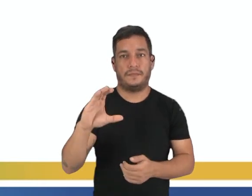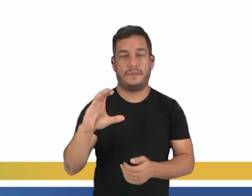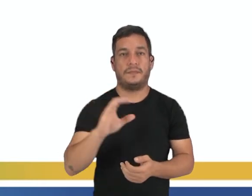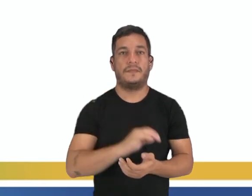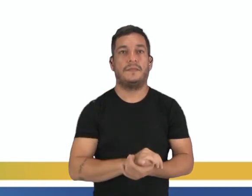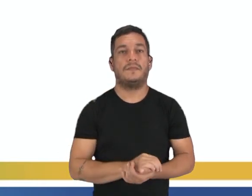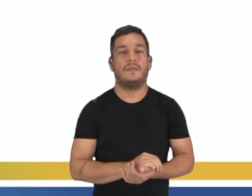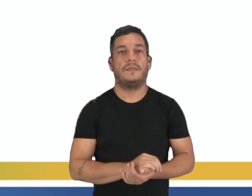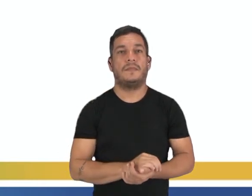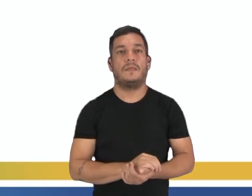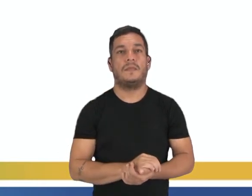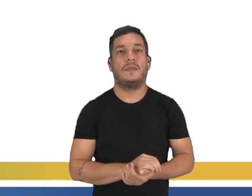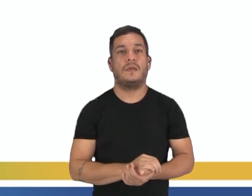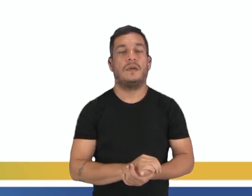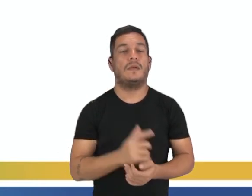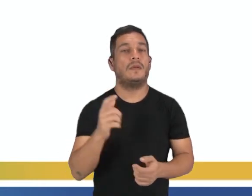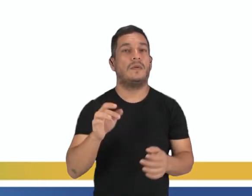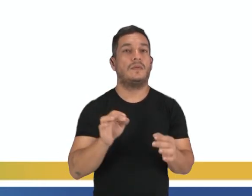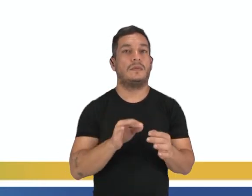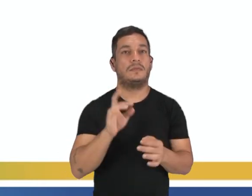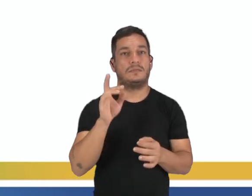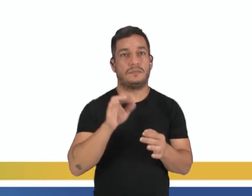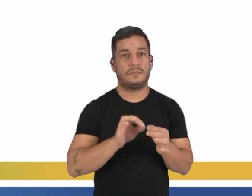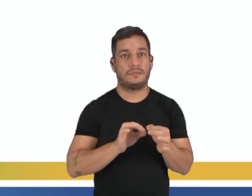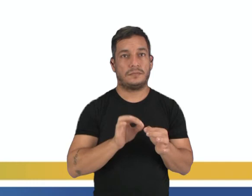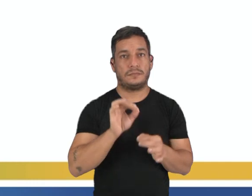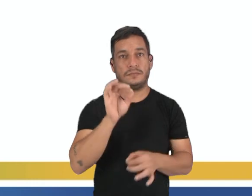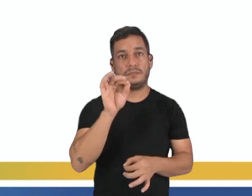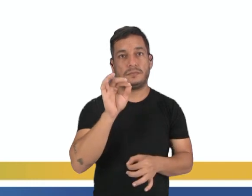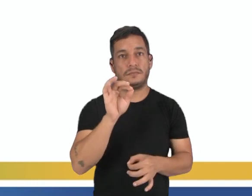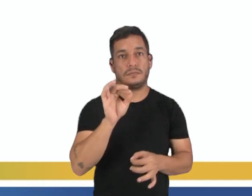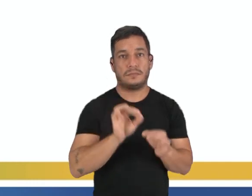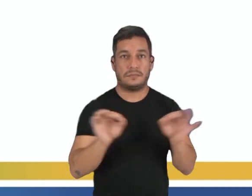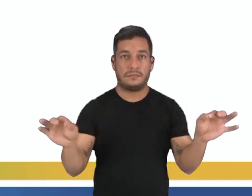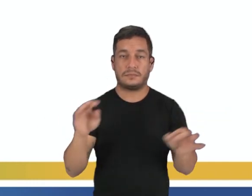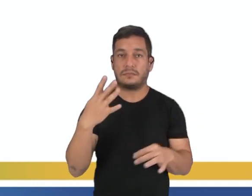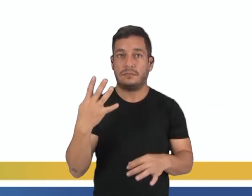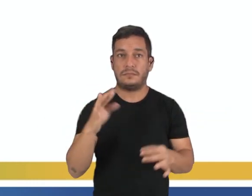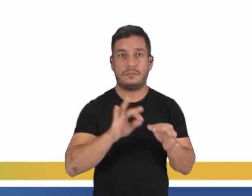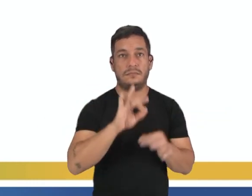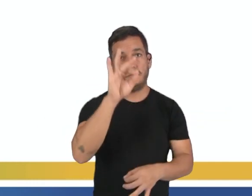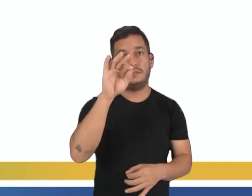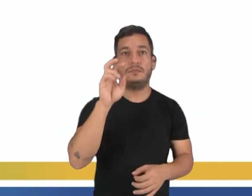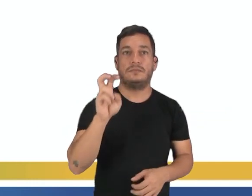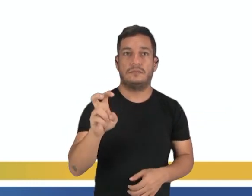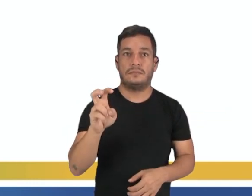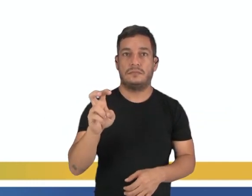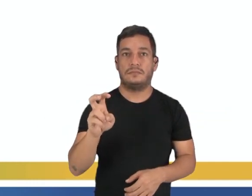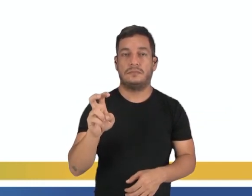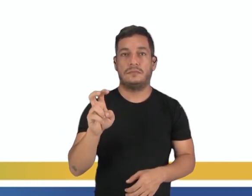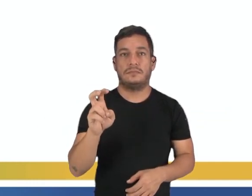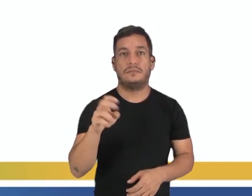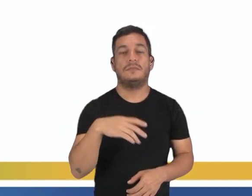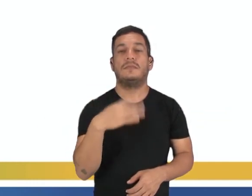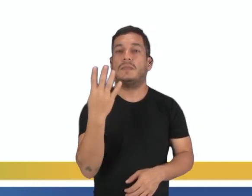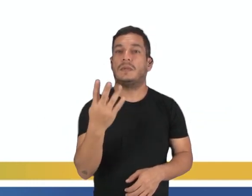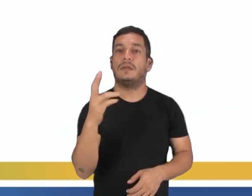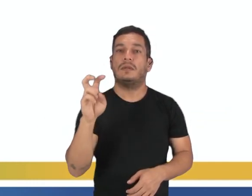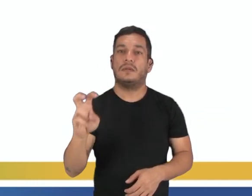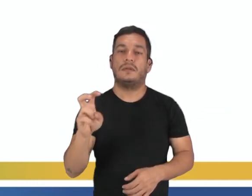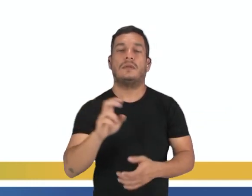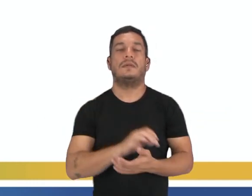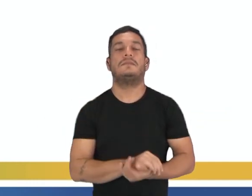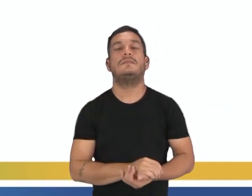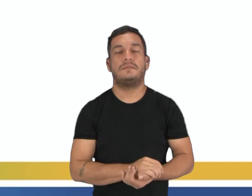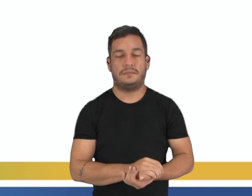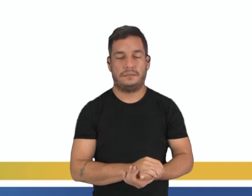pessoal, o C está na posição horizontal 4 e no eixo vertical no 5. Então, nós vamos indicar por sendo como